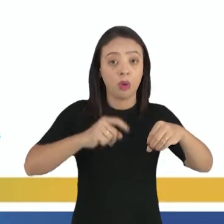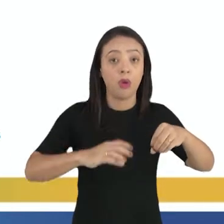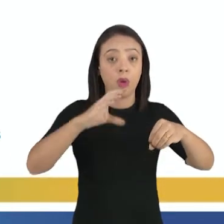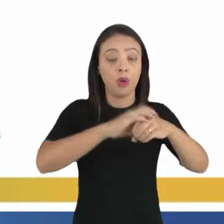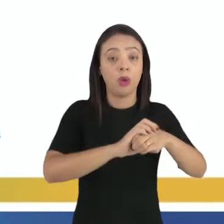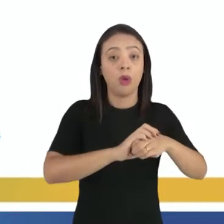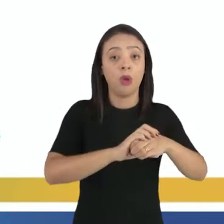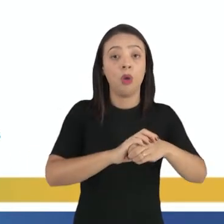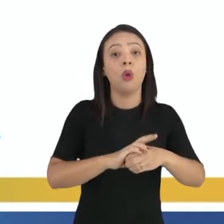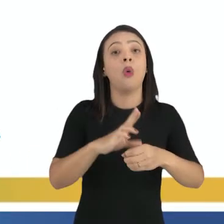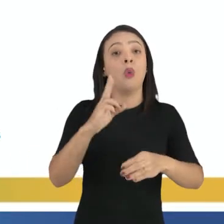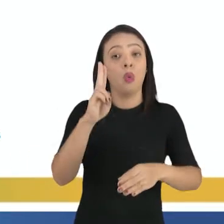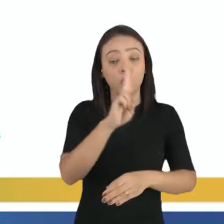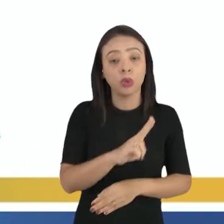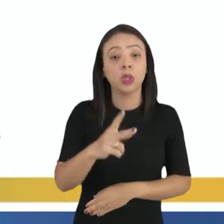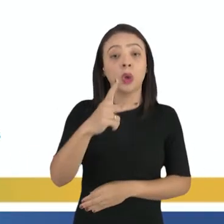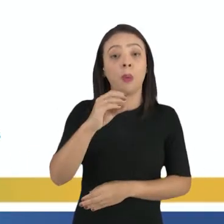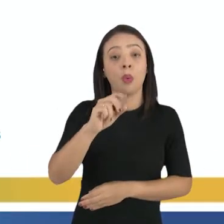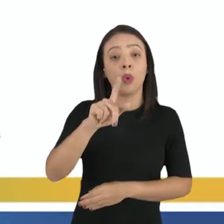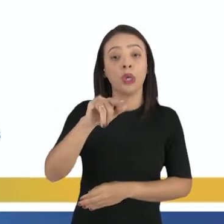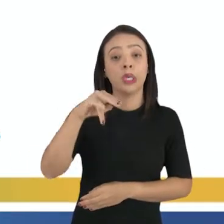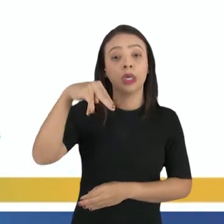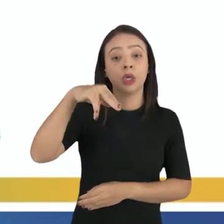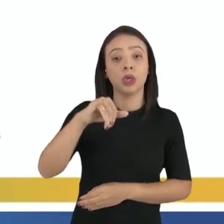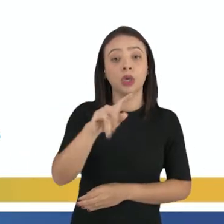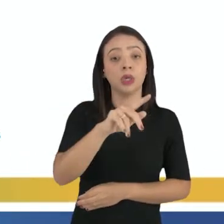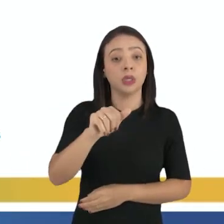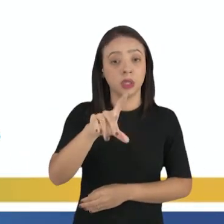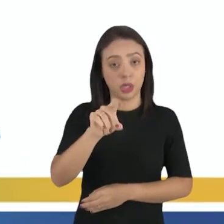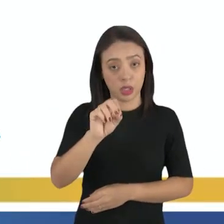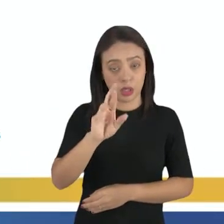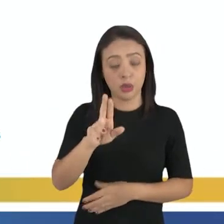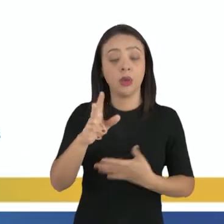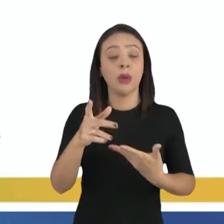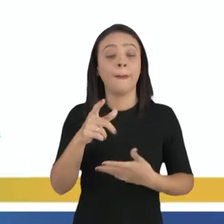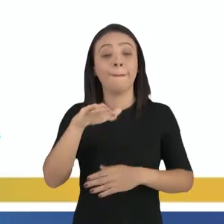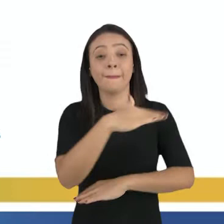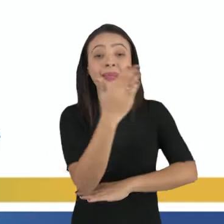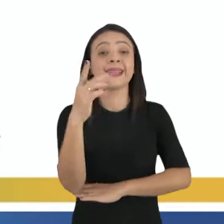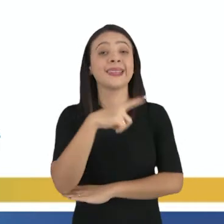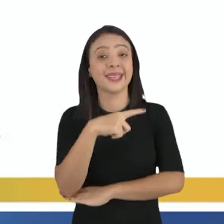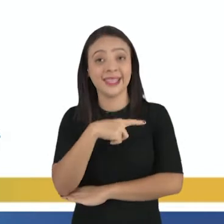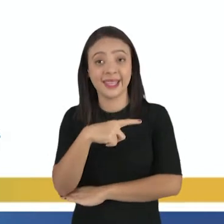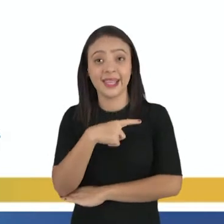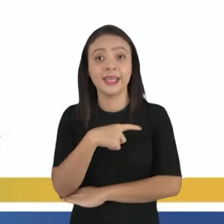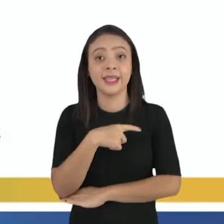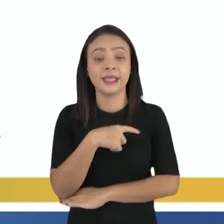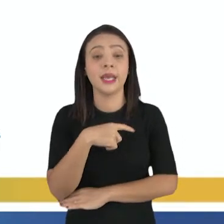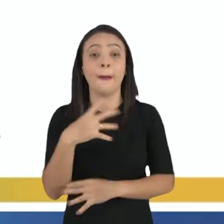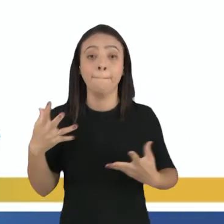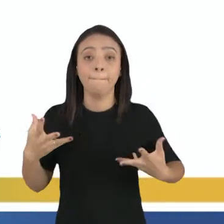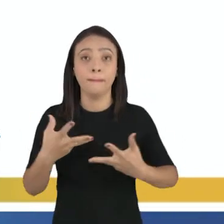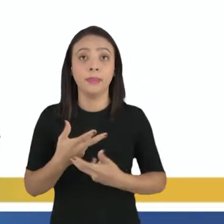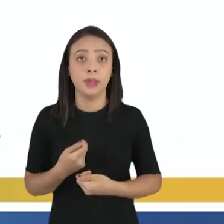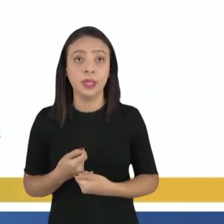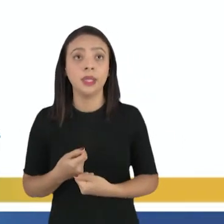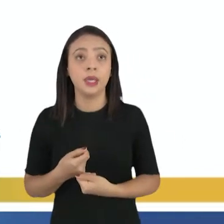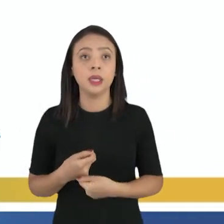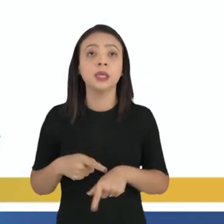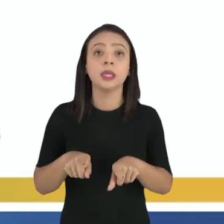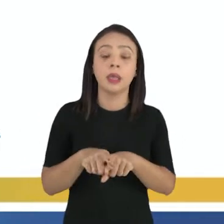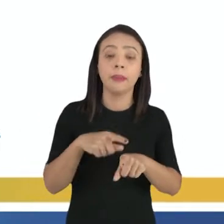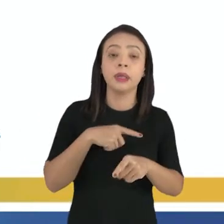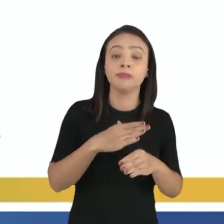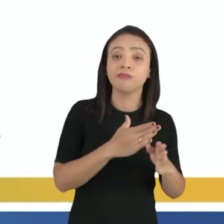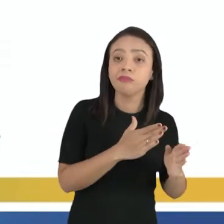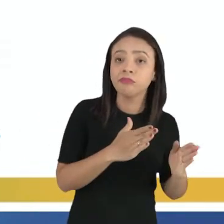polinizador. Essas plantas que possuem autofecundação, elas permitem alguns processos, elas têm